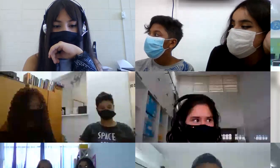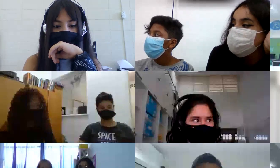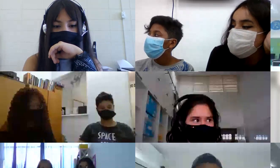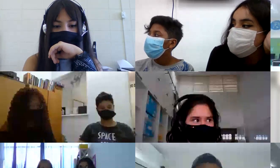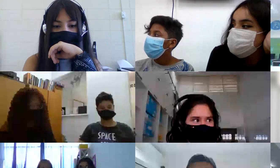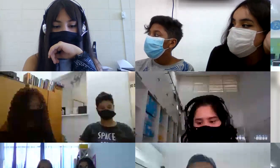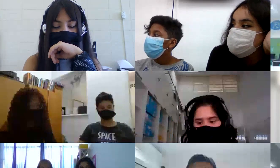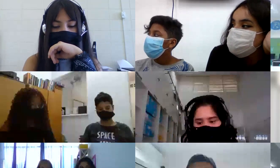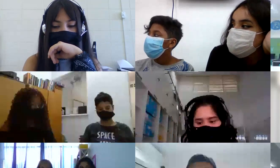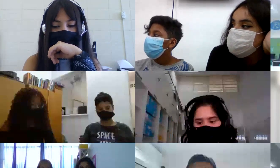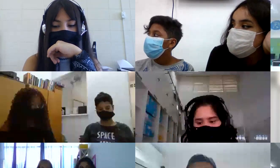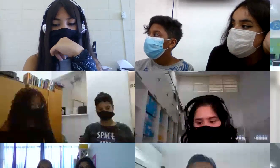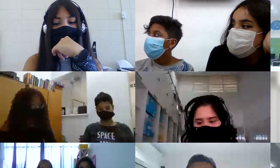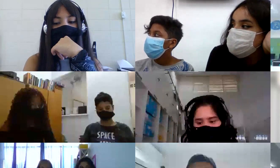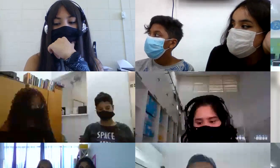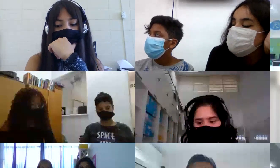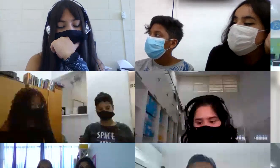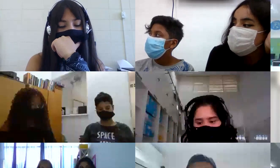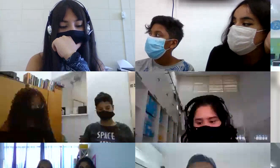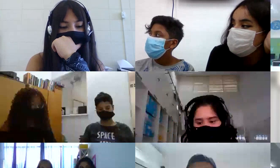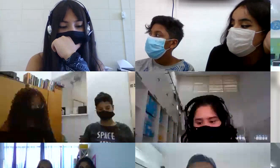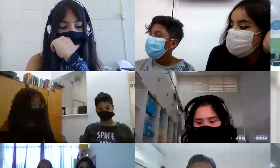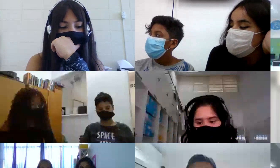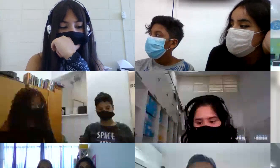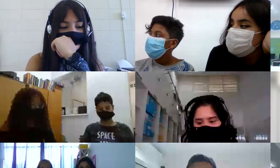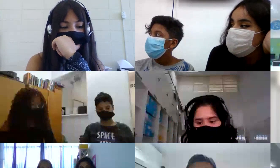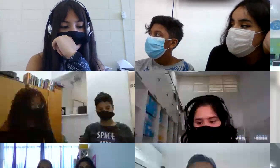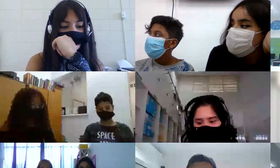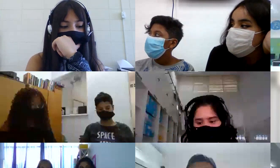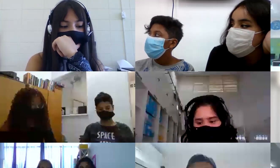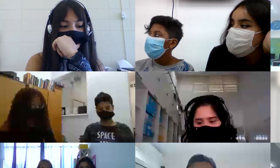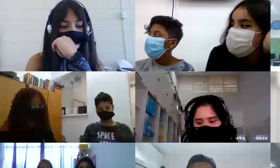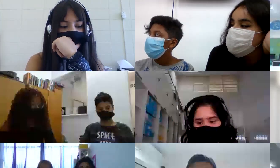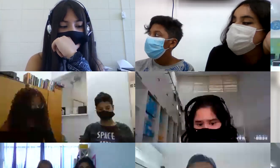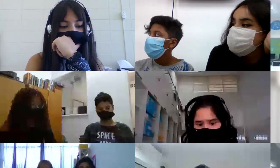ainda mais onde não tem, porque, pelo menos na nossa escola,